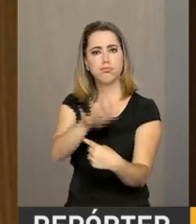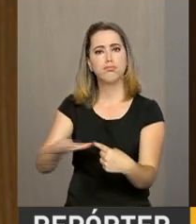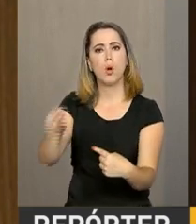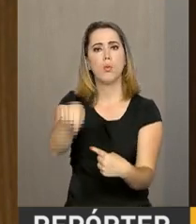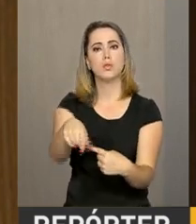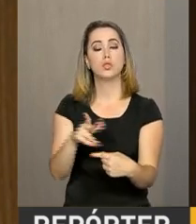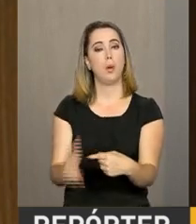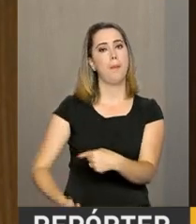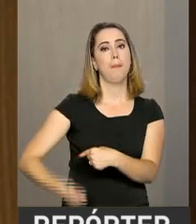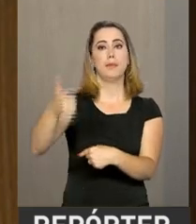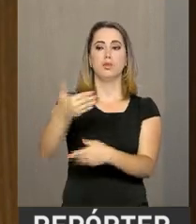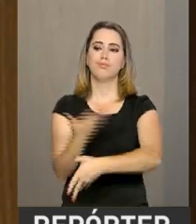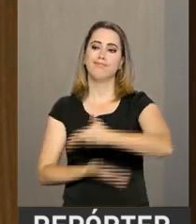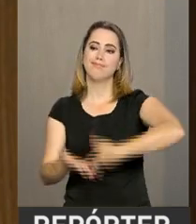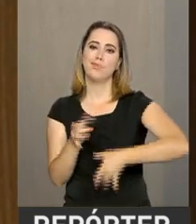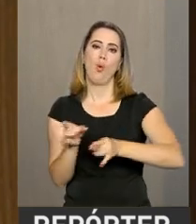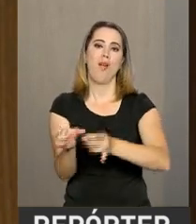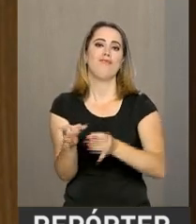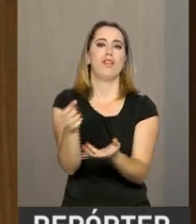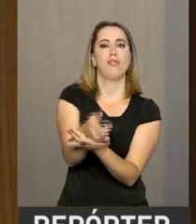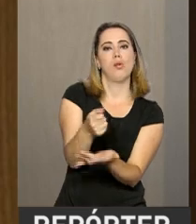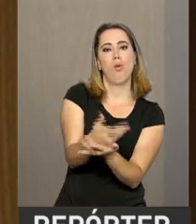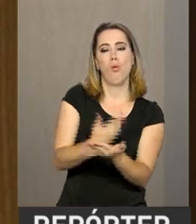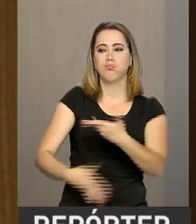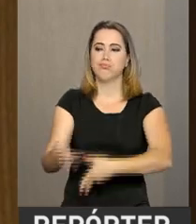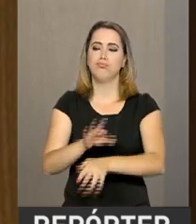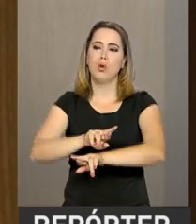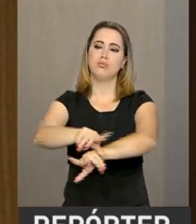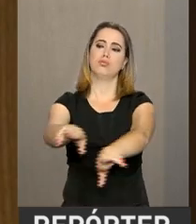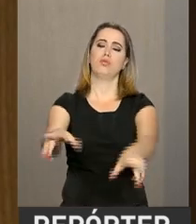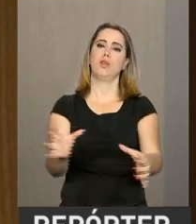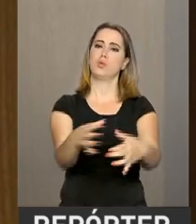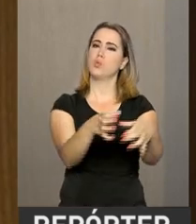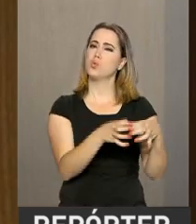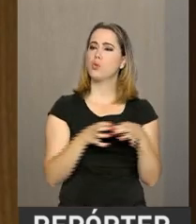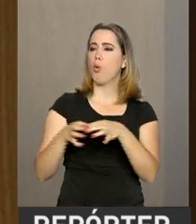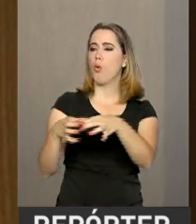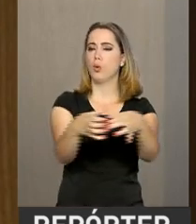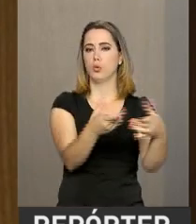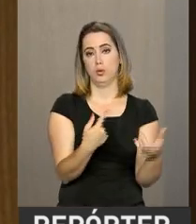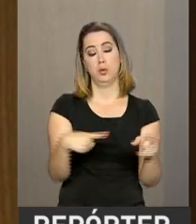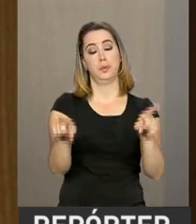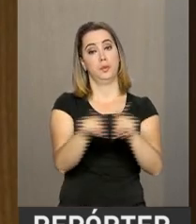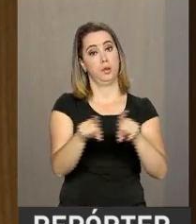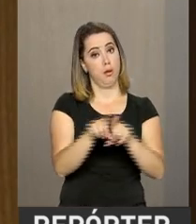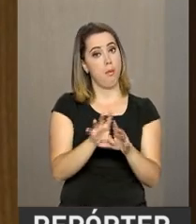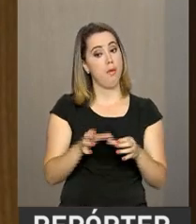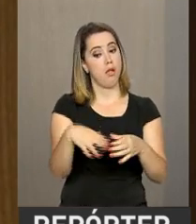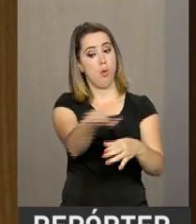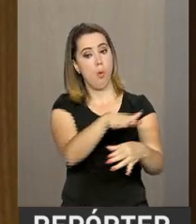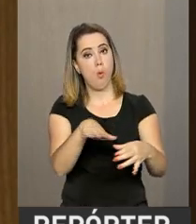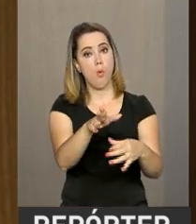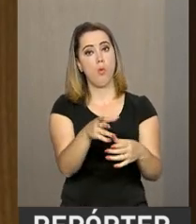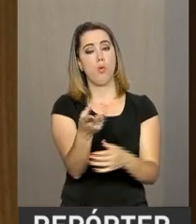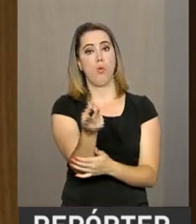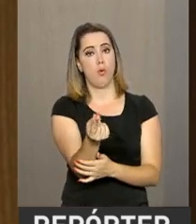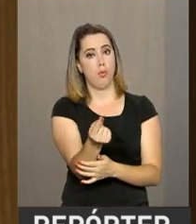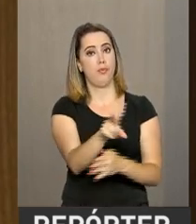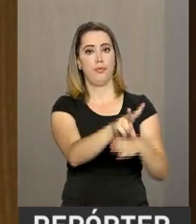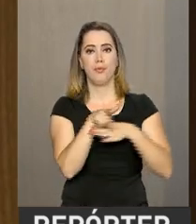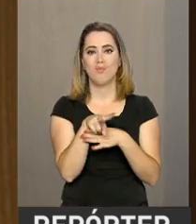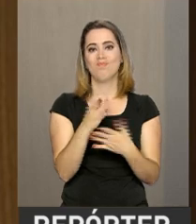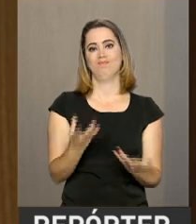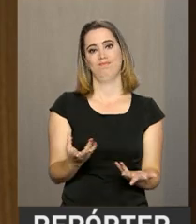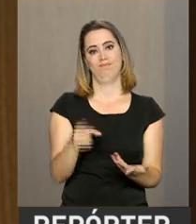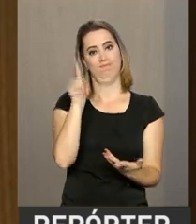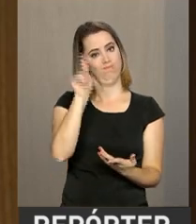Negócios em várias áreas inclusive na área do sistema financeiro na área do crédito então